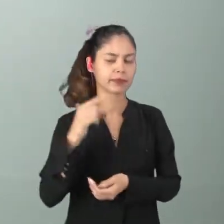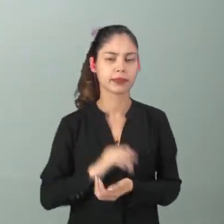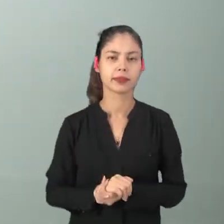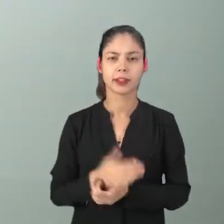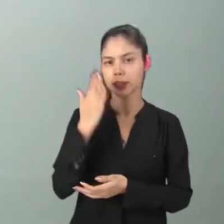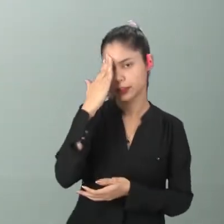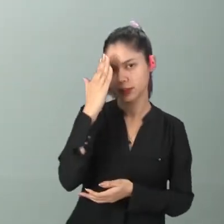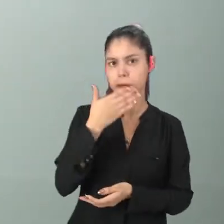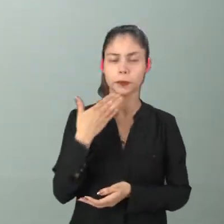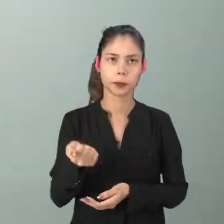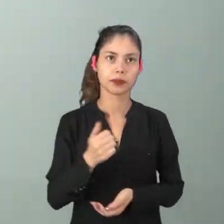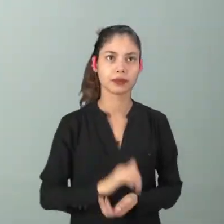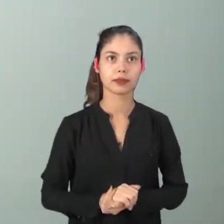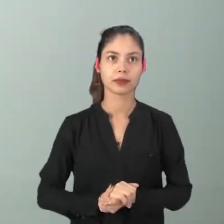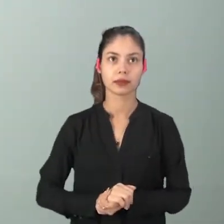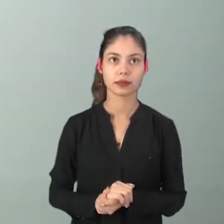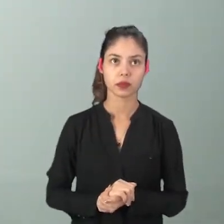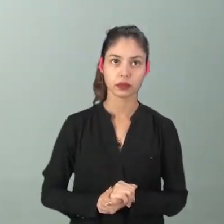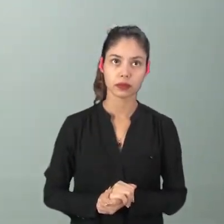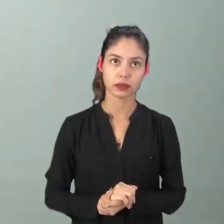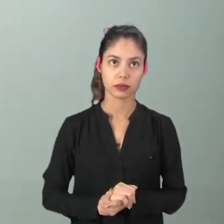vão entender muito bem, tá bom?